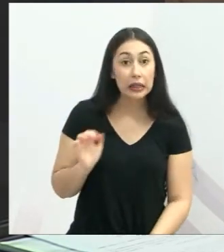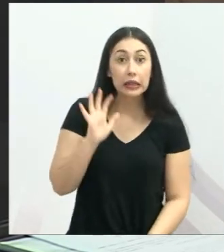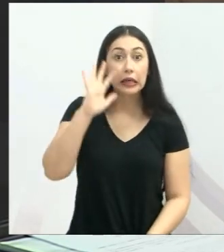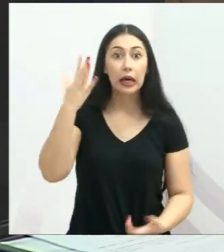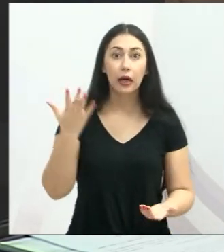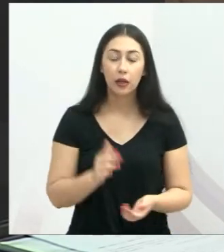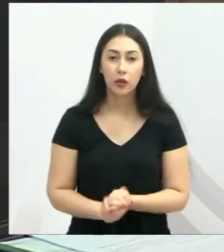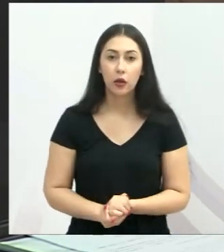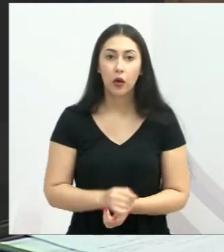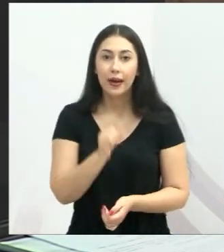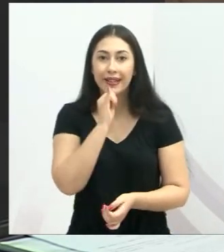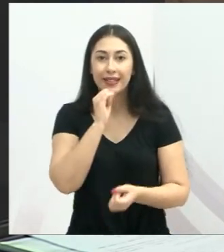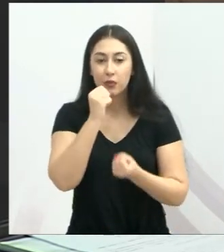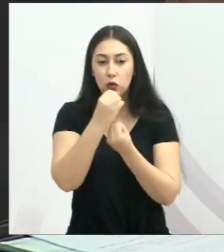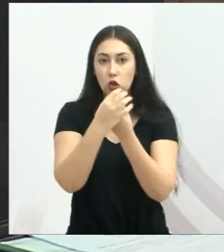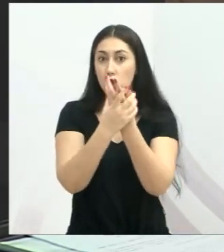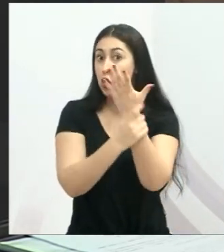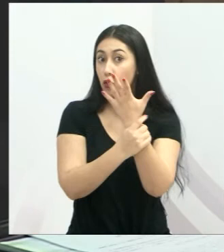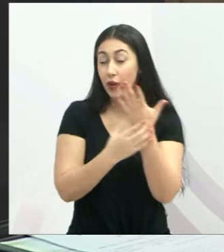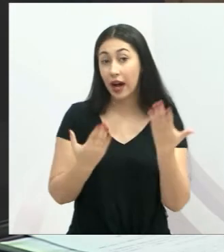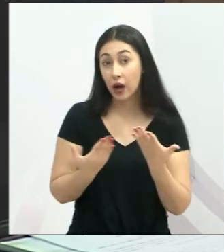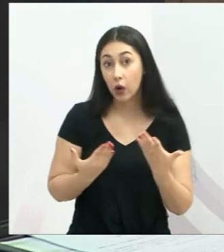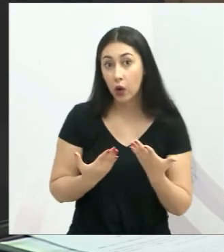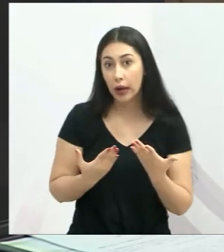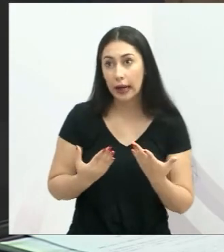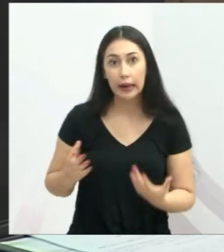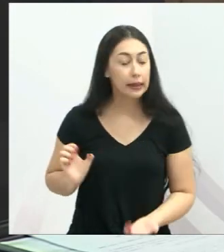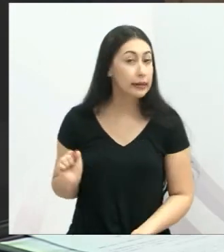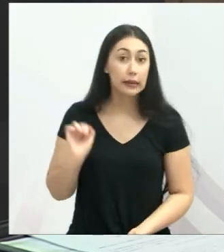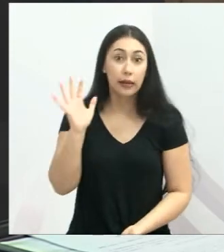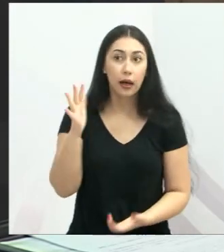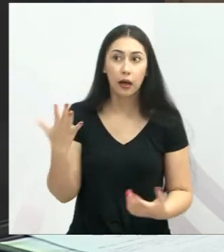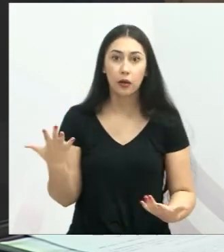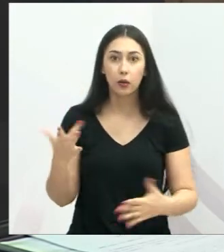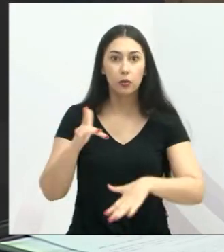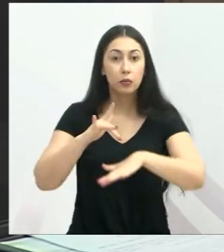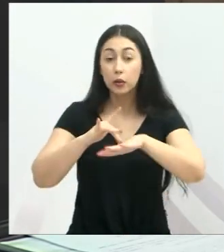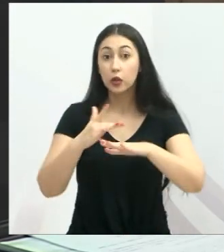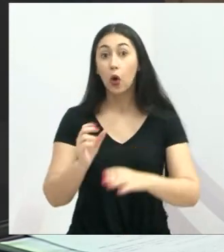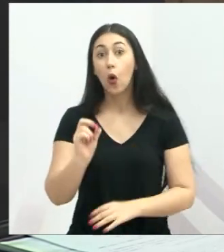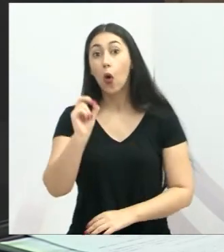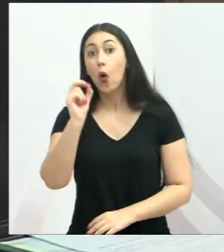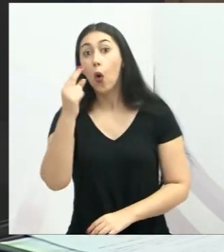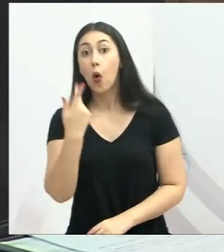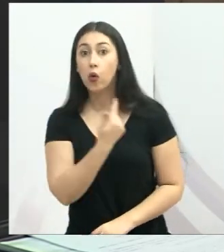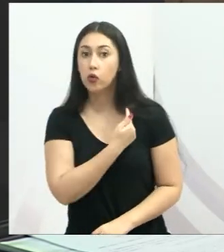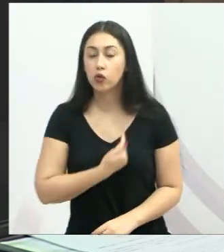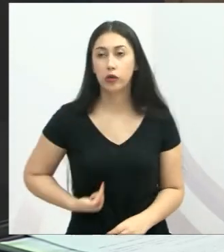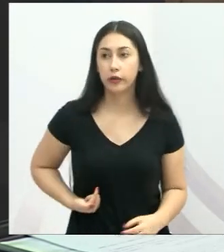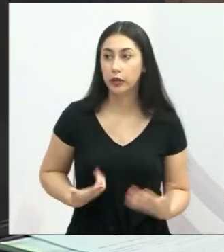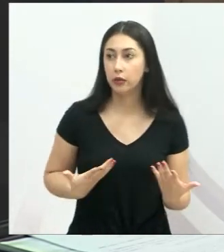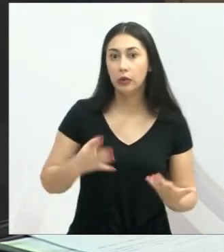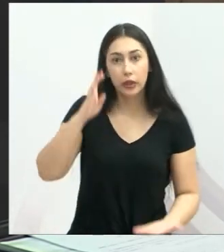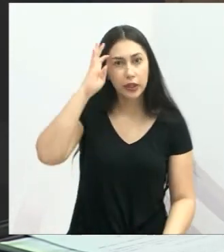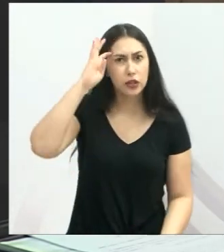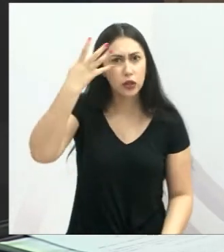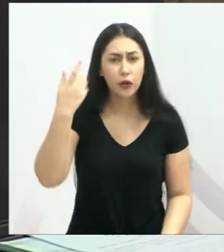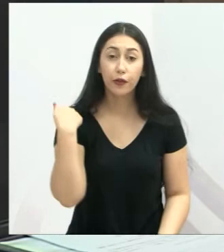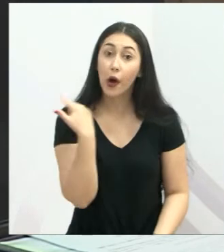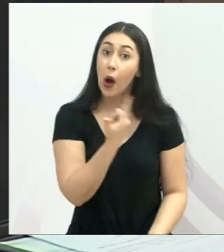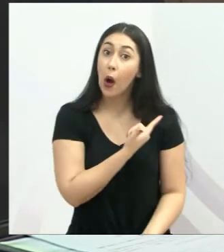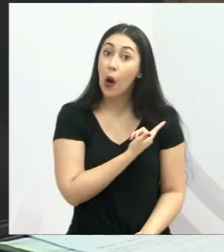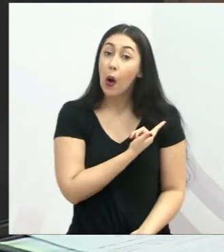custar R$110. É inadmissível. Ou esse governo toma uma decisão, ou senão nós vamos nos